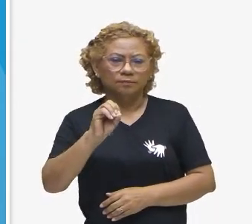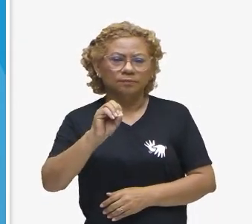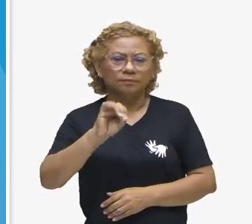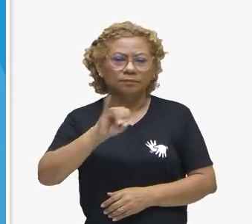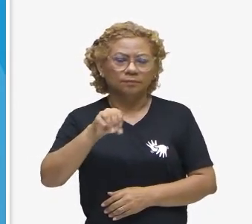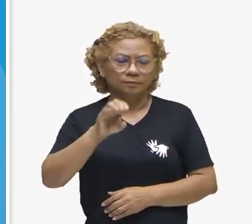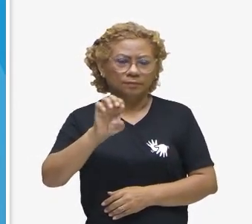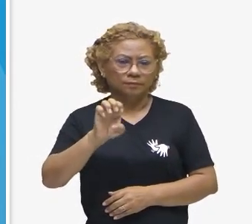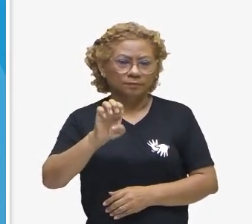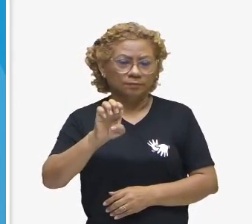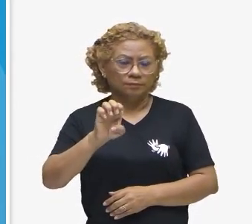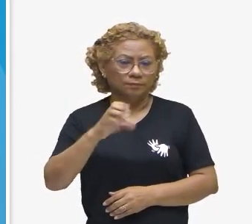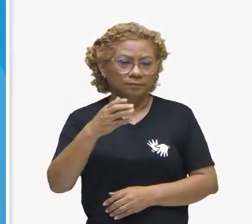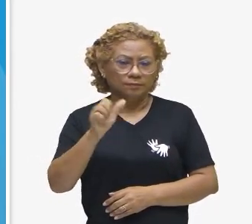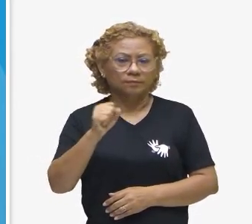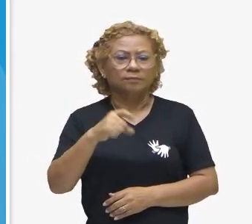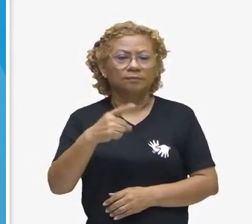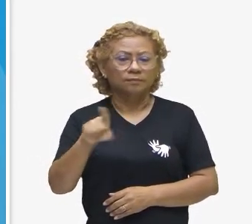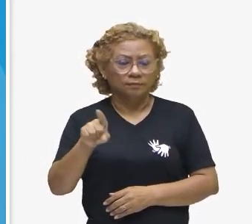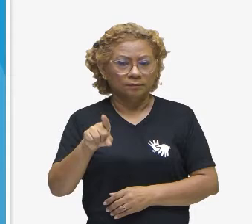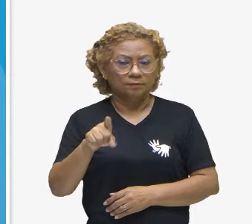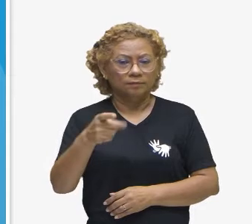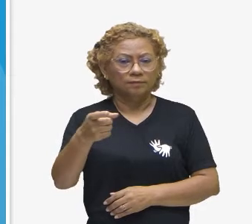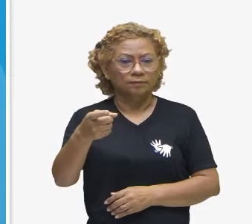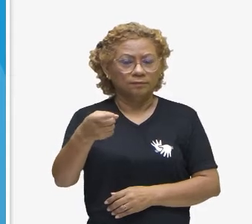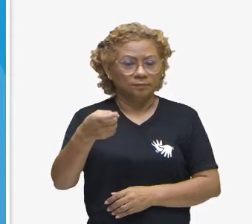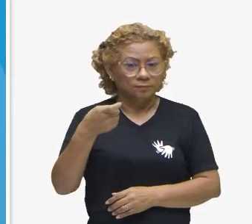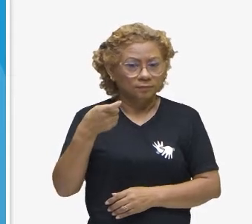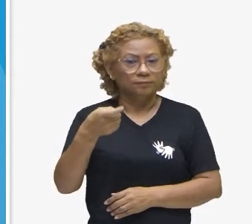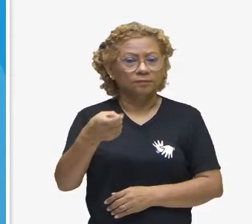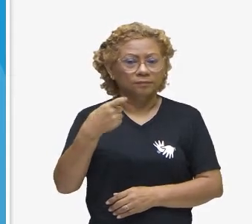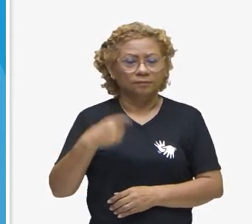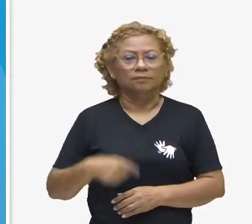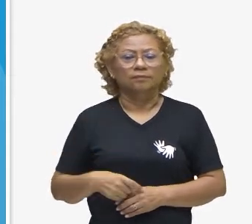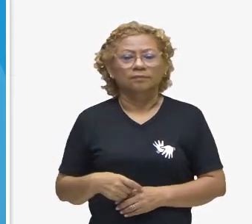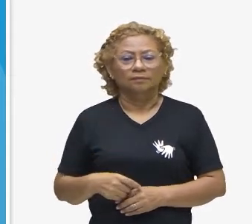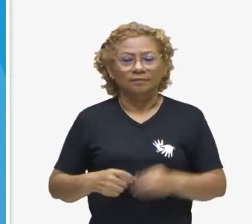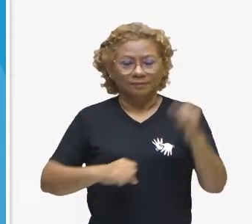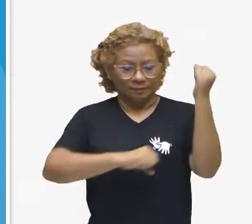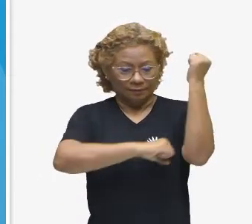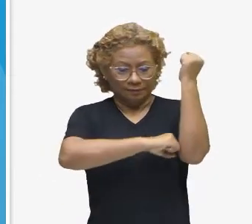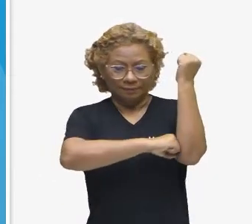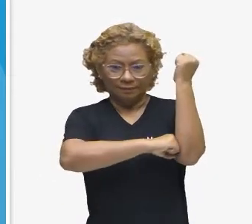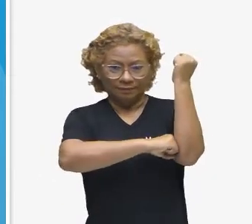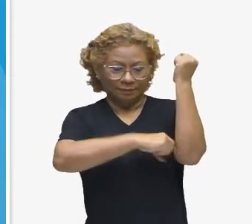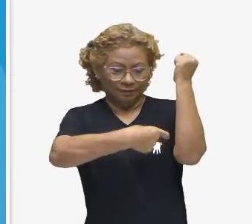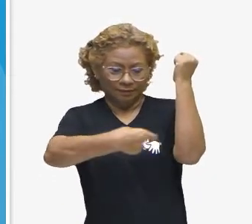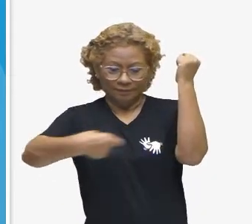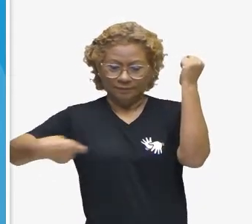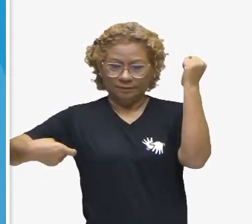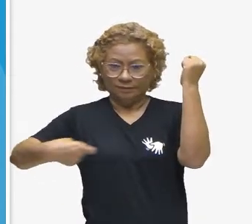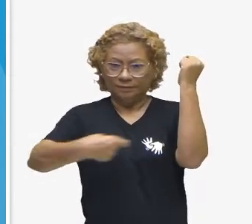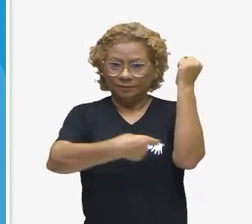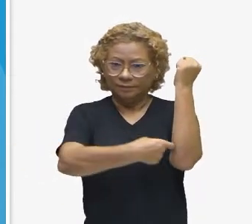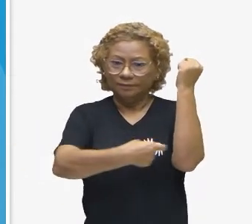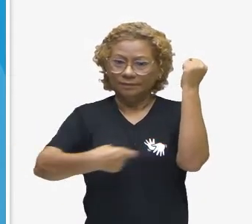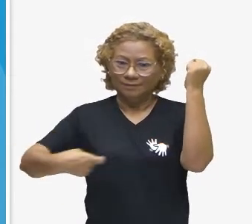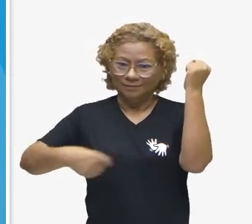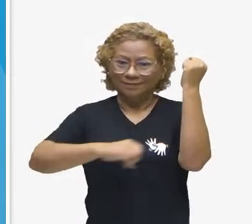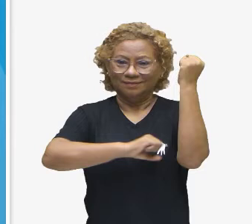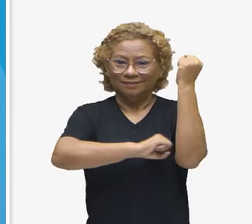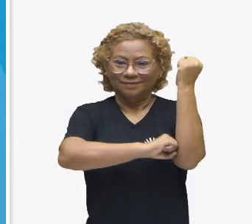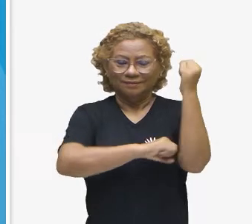O seno a gente projetava no eixo do Y. Então, o eixo do cosseno é este eixo aqui, o